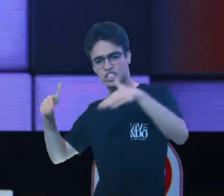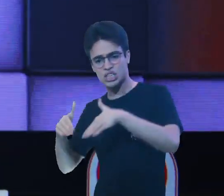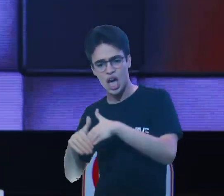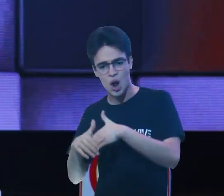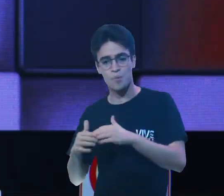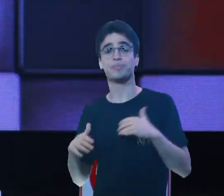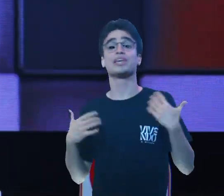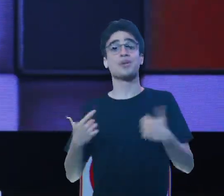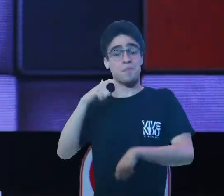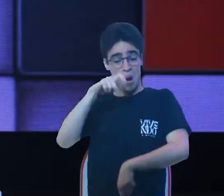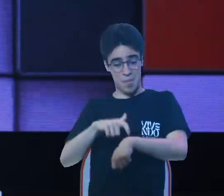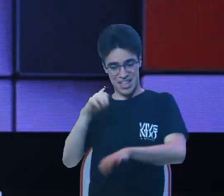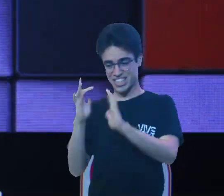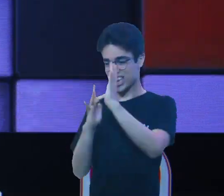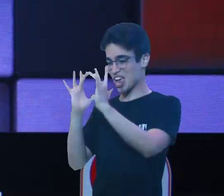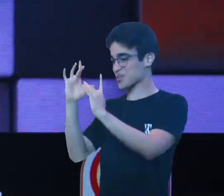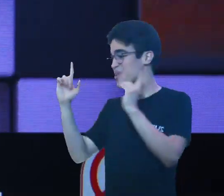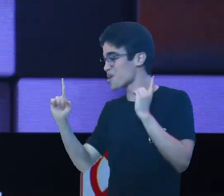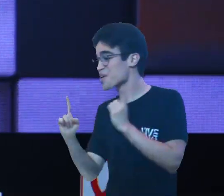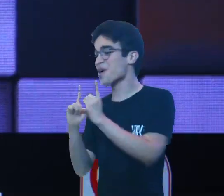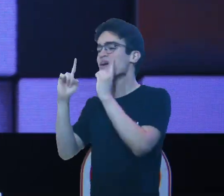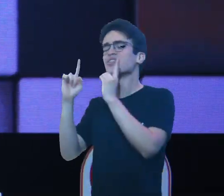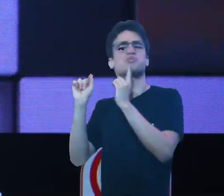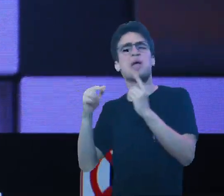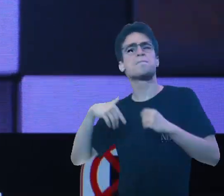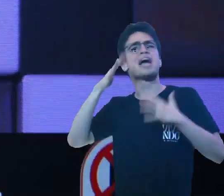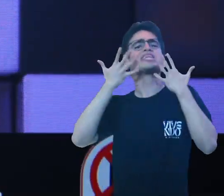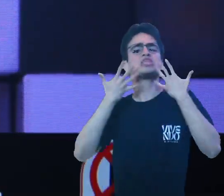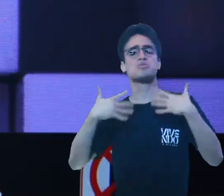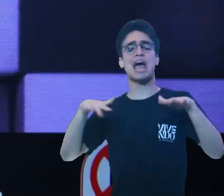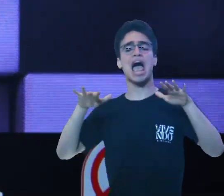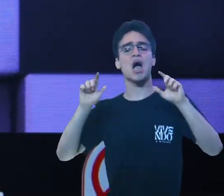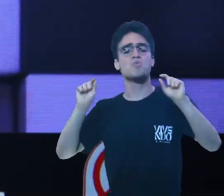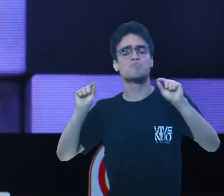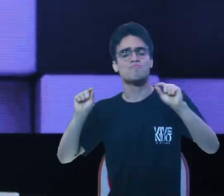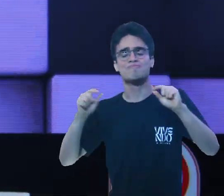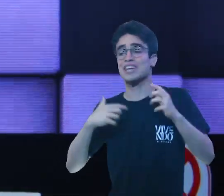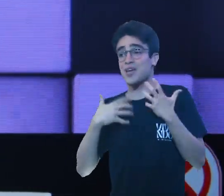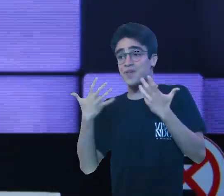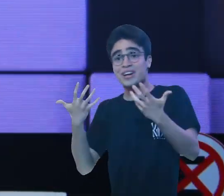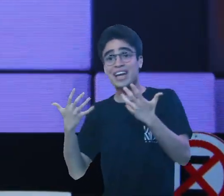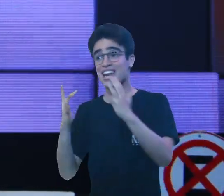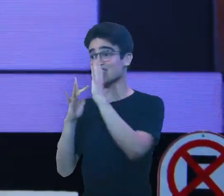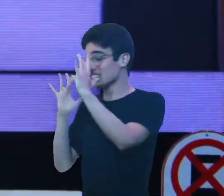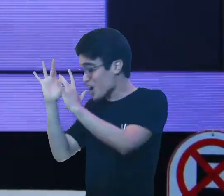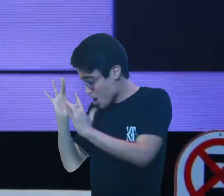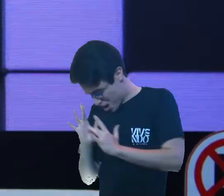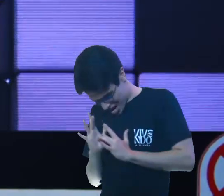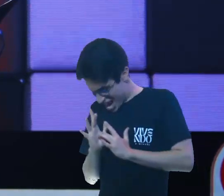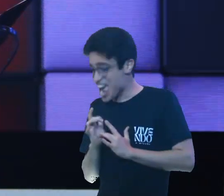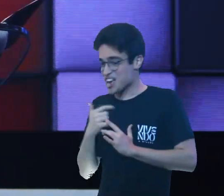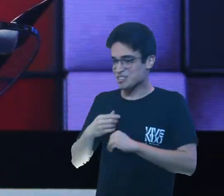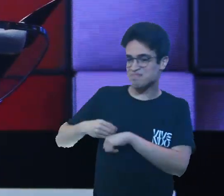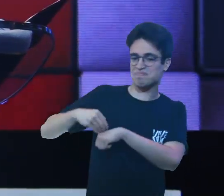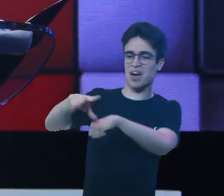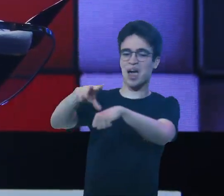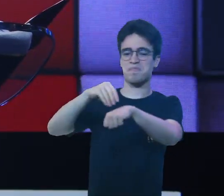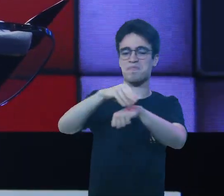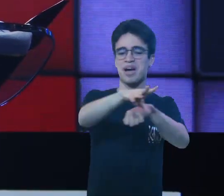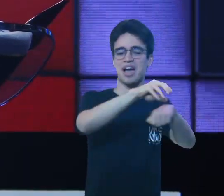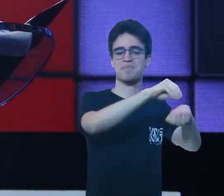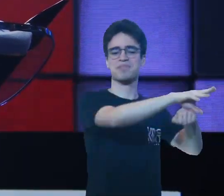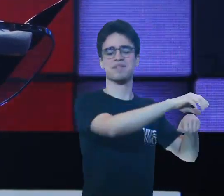Jesus, a coisa mais natural que acontece é que nós queremos repartir aquilo que nós recebemos dentro de